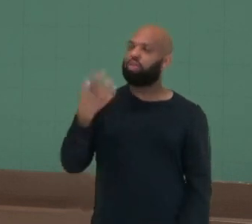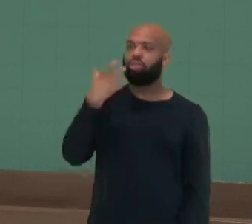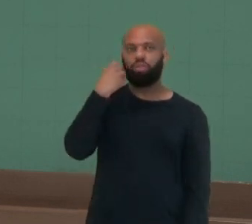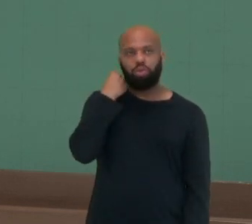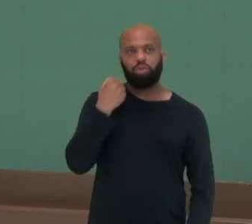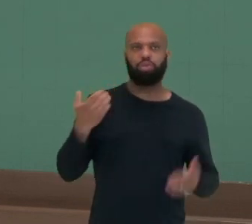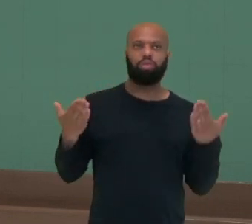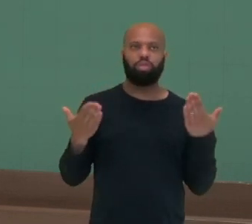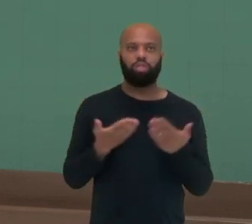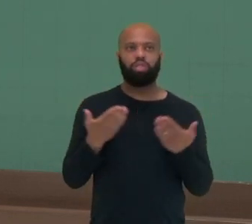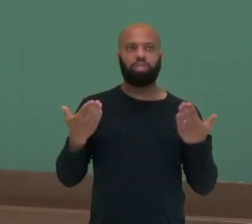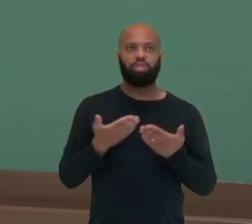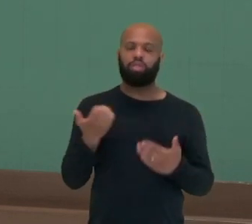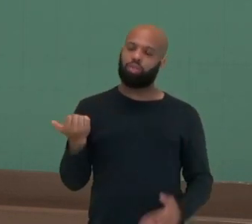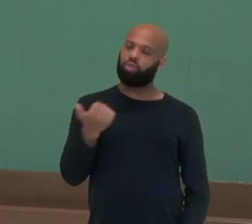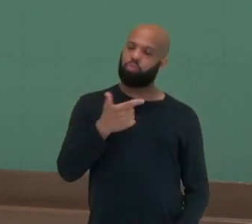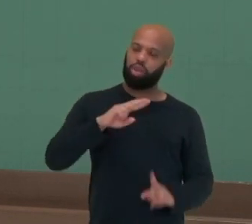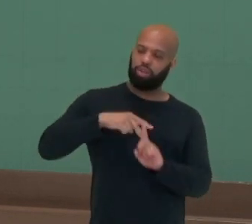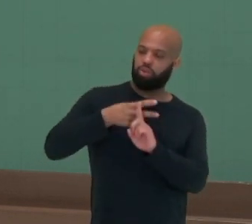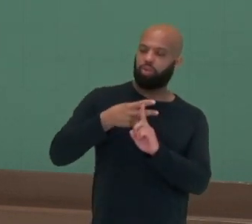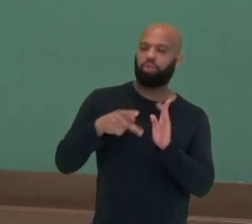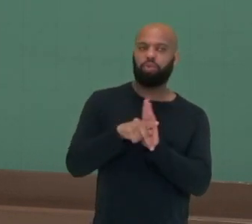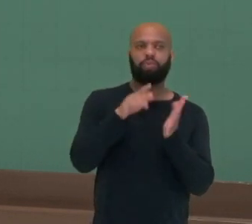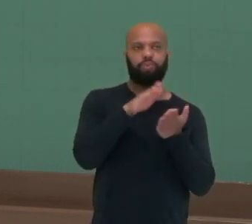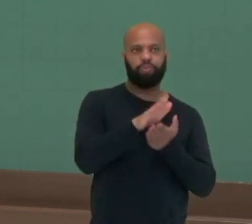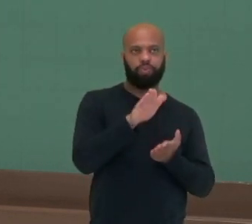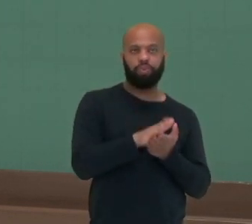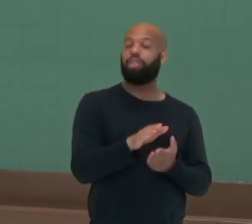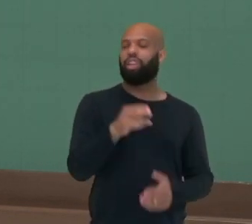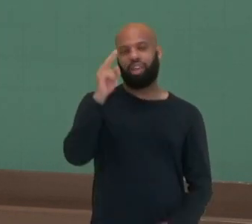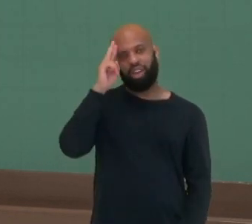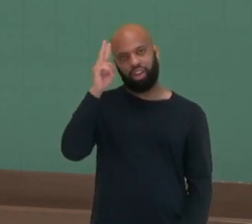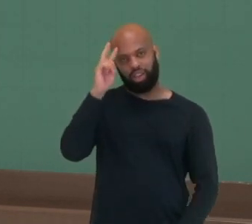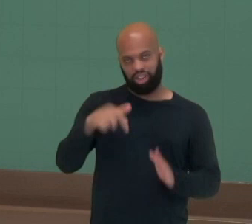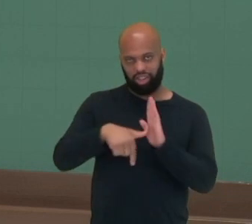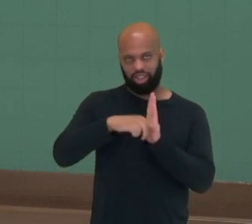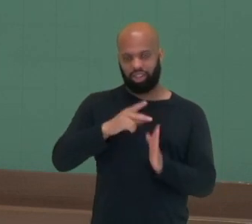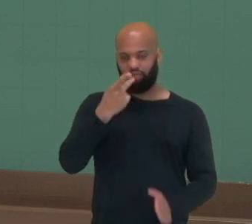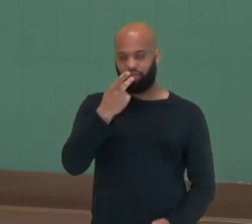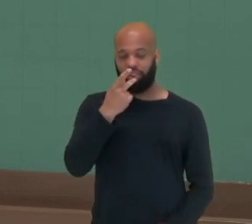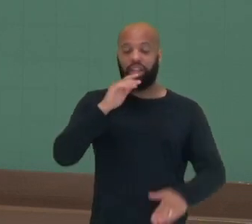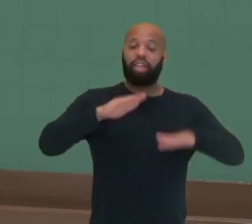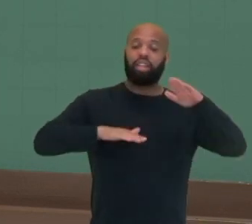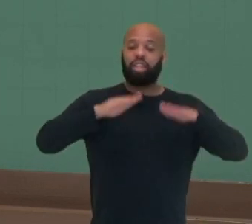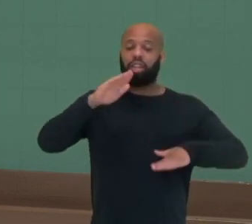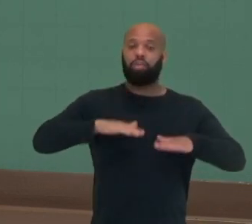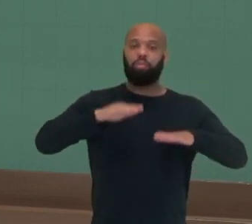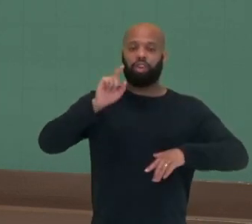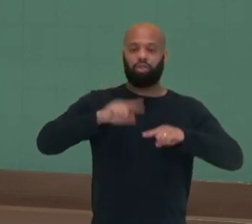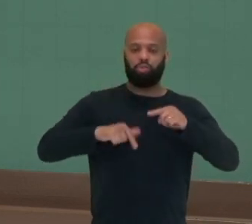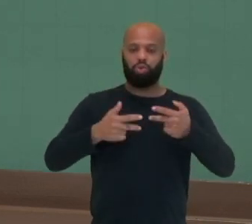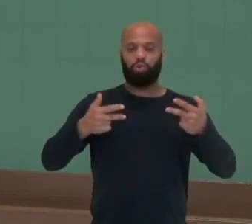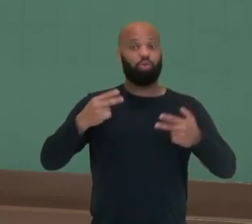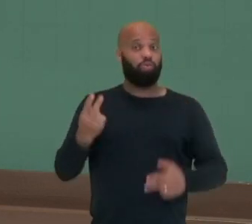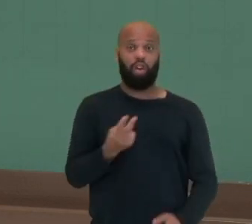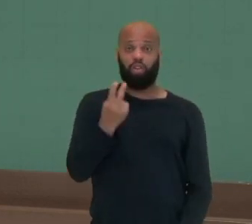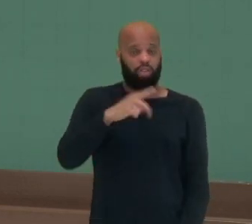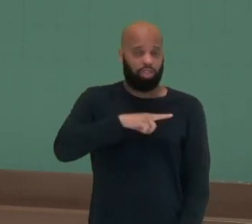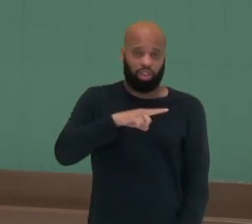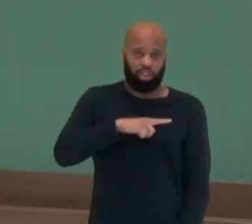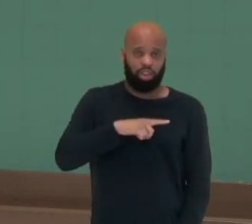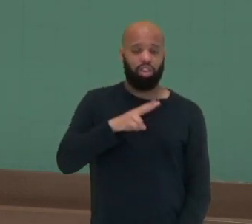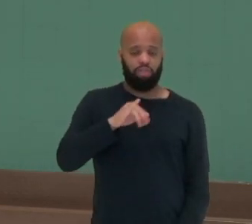lucro aqui praticamente é o dobro do custo. Lembra do que eu falei lá? Dependendo do produto, esse lucro vai variar. Porque